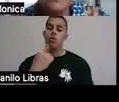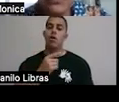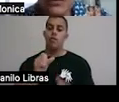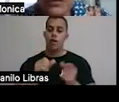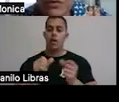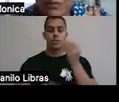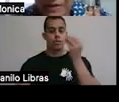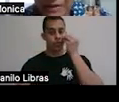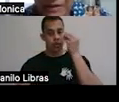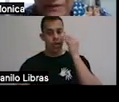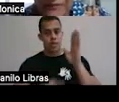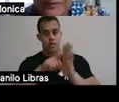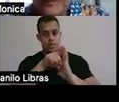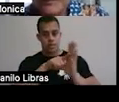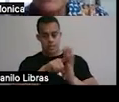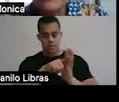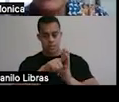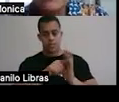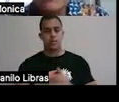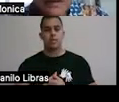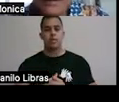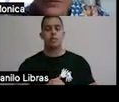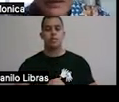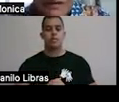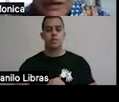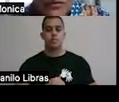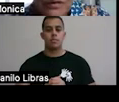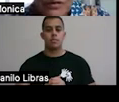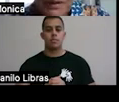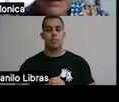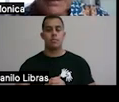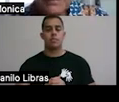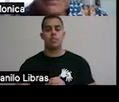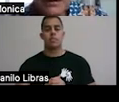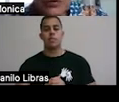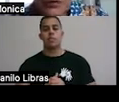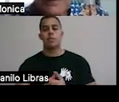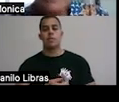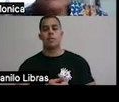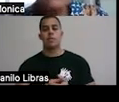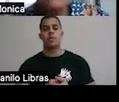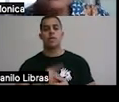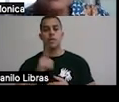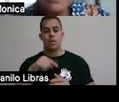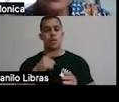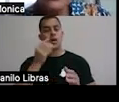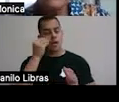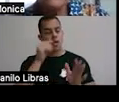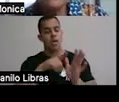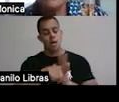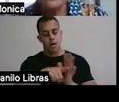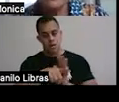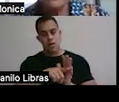de diagnóstico para que é um teste diagnóstico para COVID e um teste